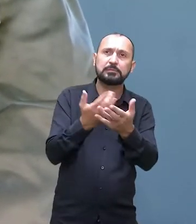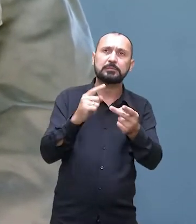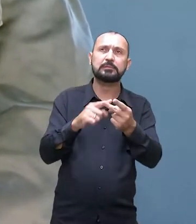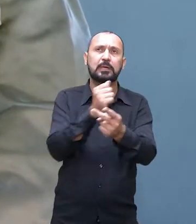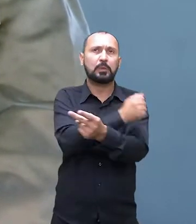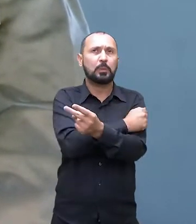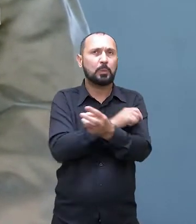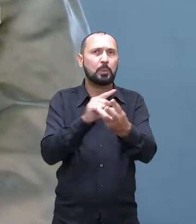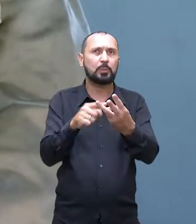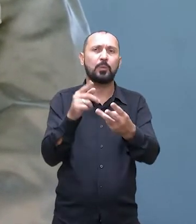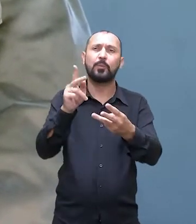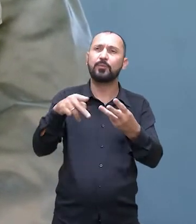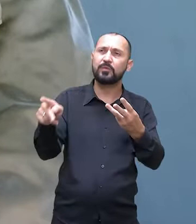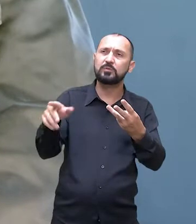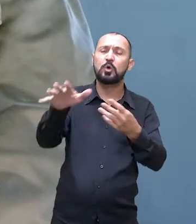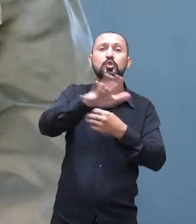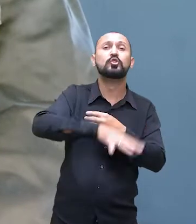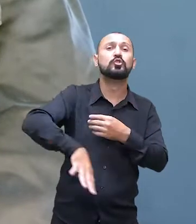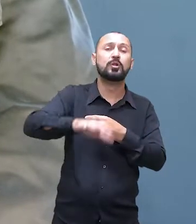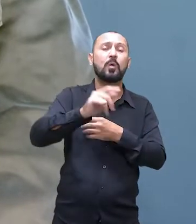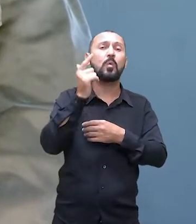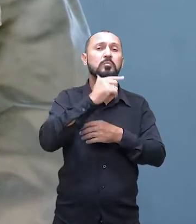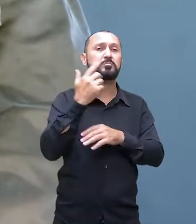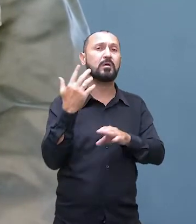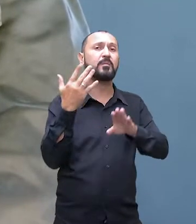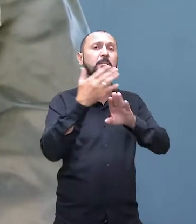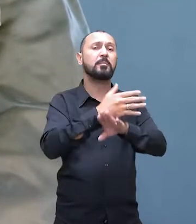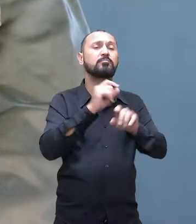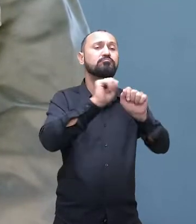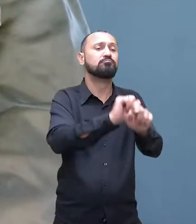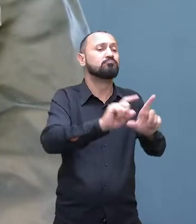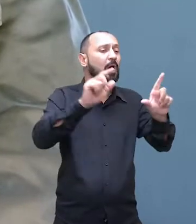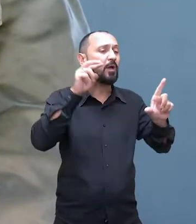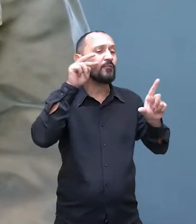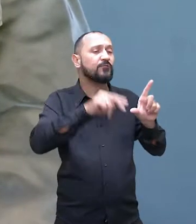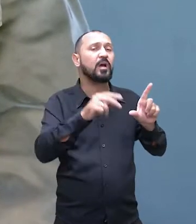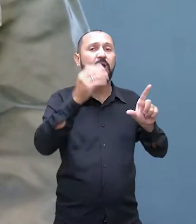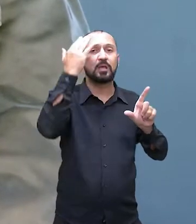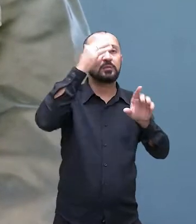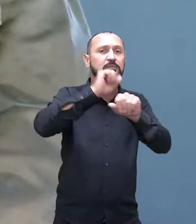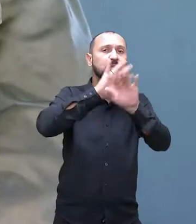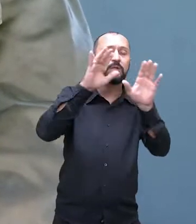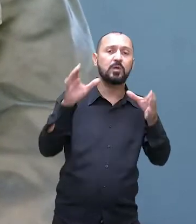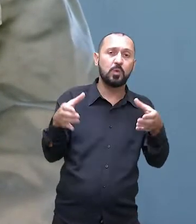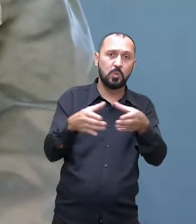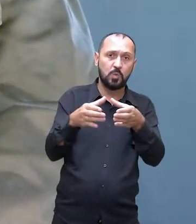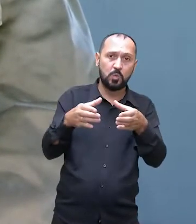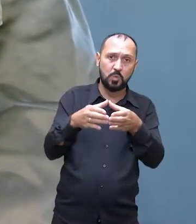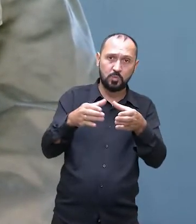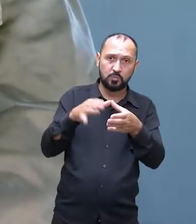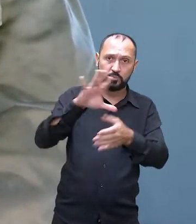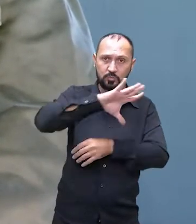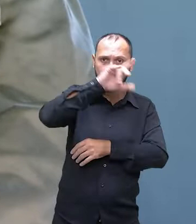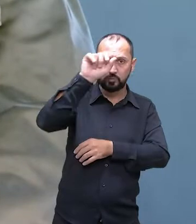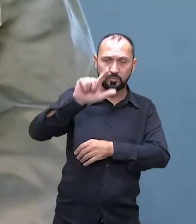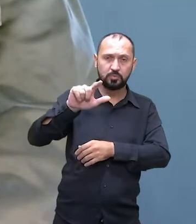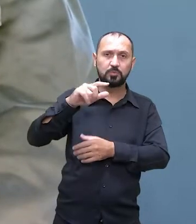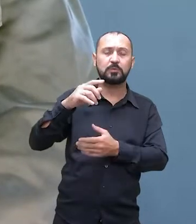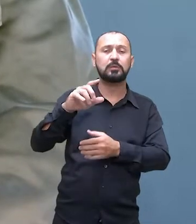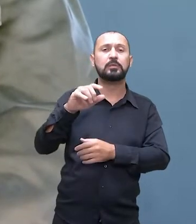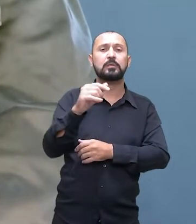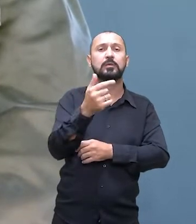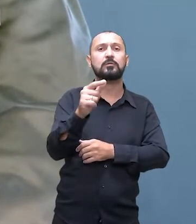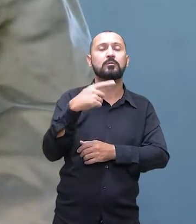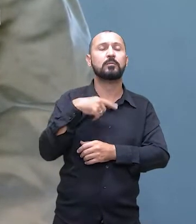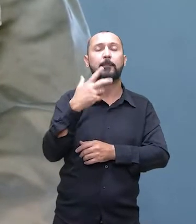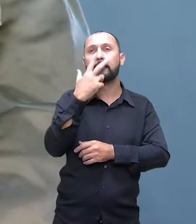estudantes, professores, o público em geral pode ter acesso a esse material. Entender um pouco que uma companhia de Mato Grosso do Sul, que